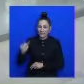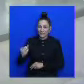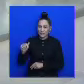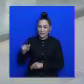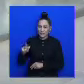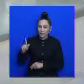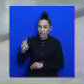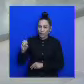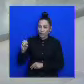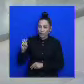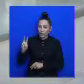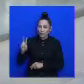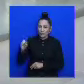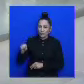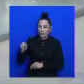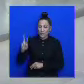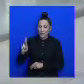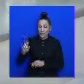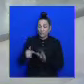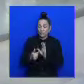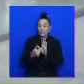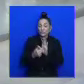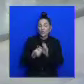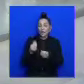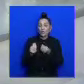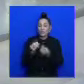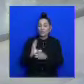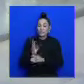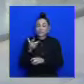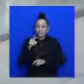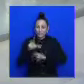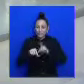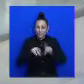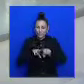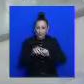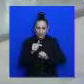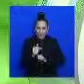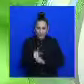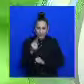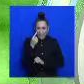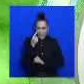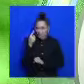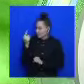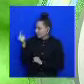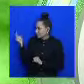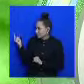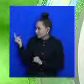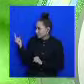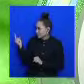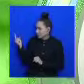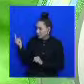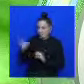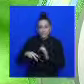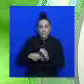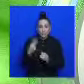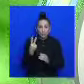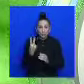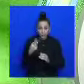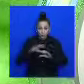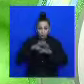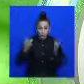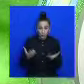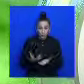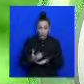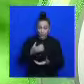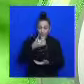www.loterias.caixa.gov.br. E nós vamos mostrar agora como é que vai funcionar o nosso sorteio do Super 7. Nosso segundo globo está abastecido com